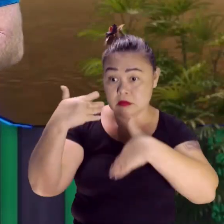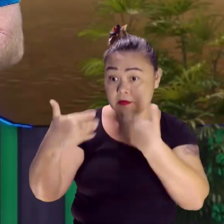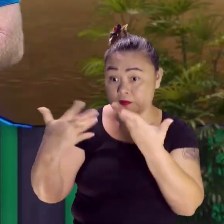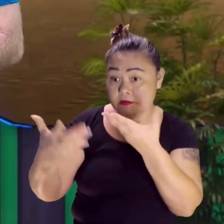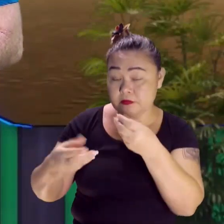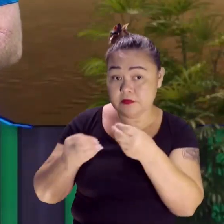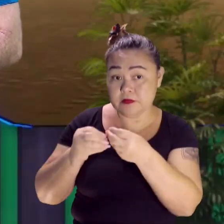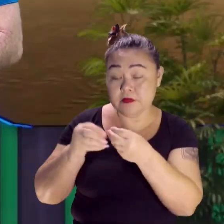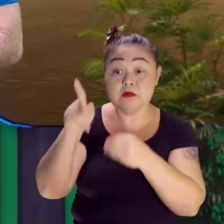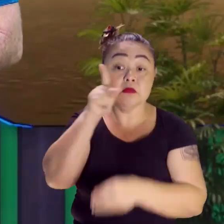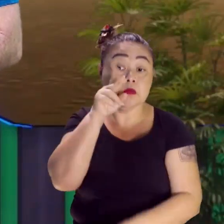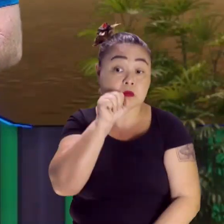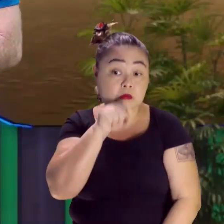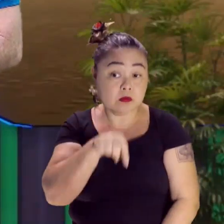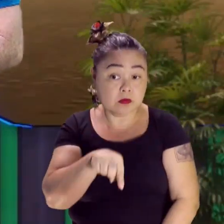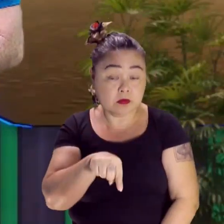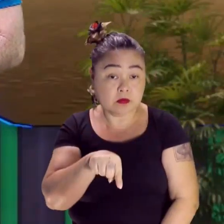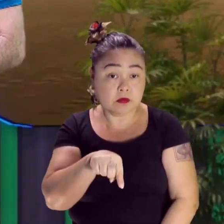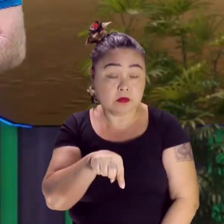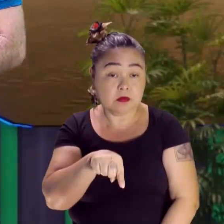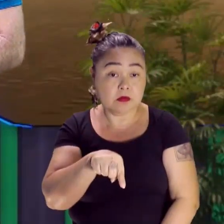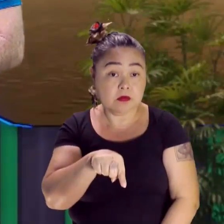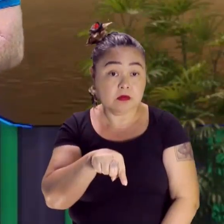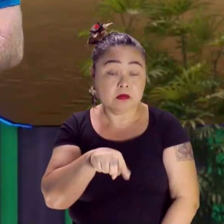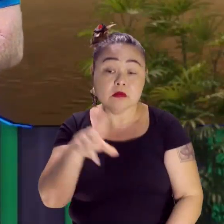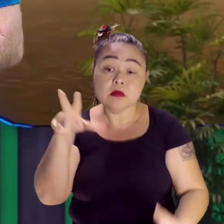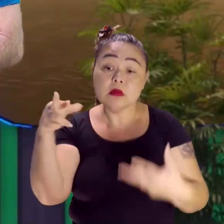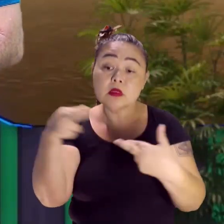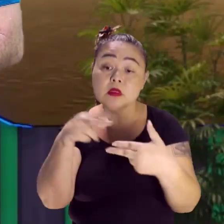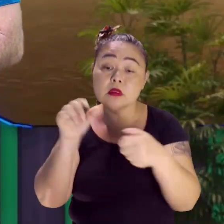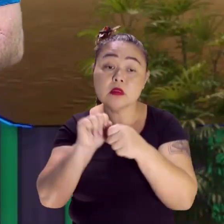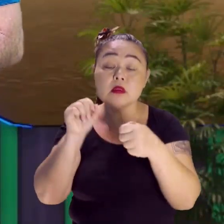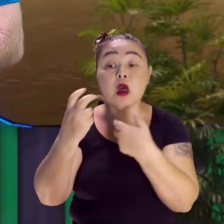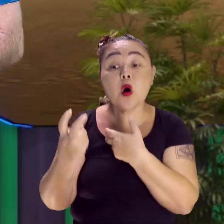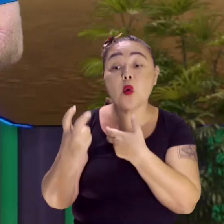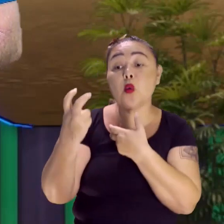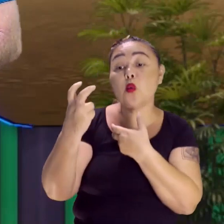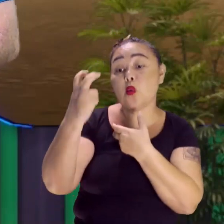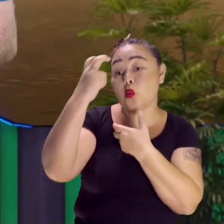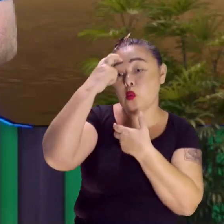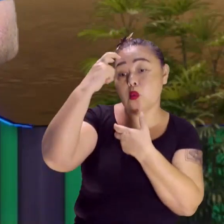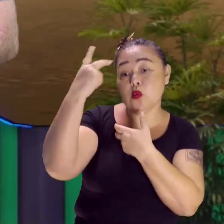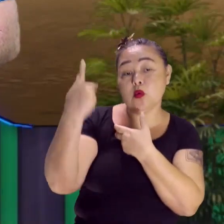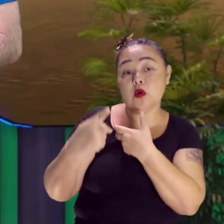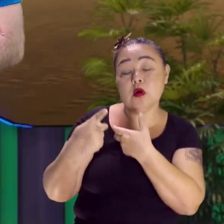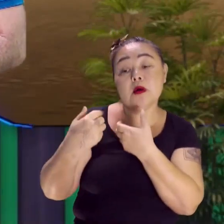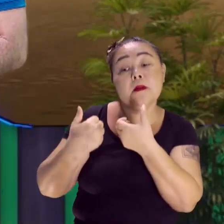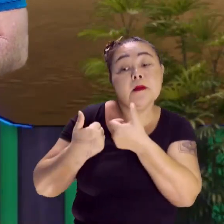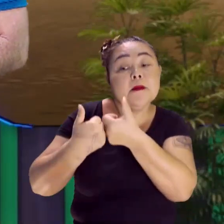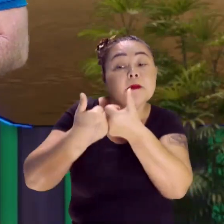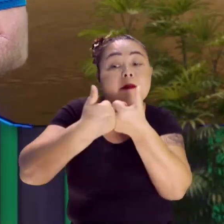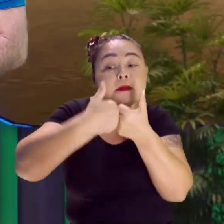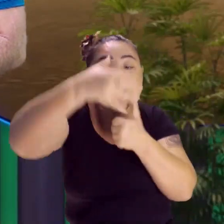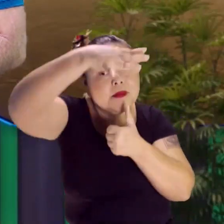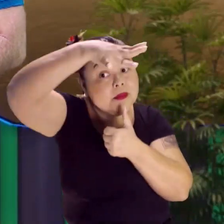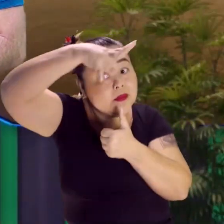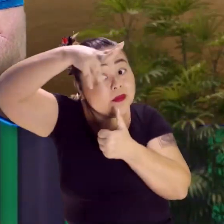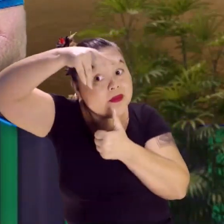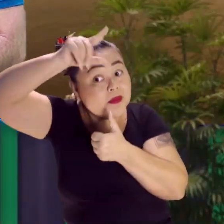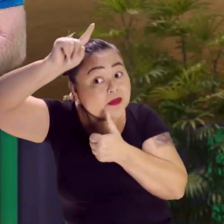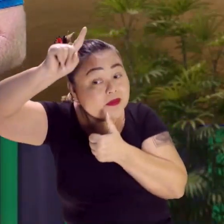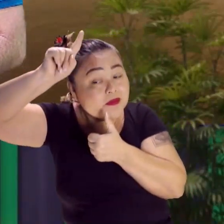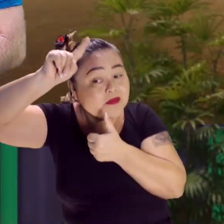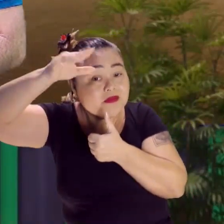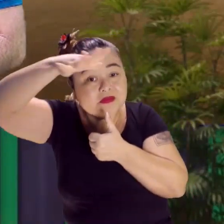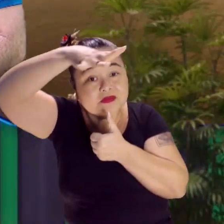de Porto Velho está relacionado também uma questão cultural exato estamos perto dos amazonenses muito